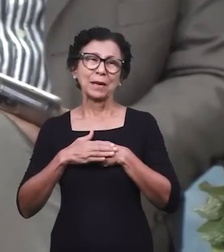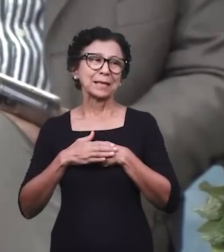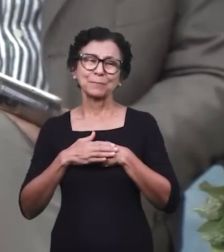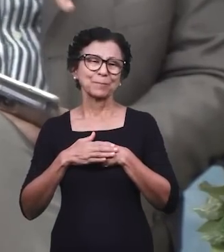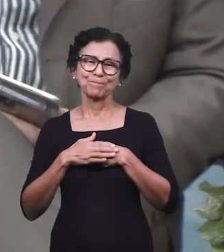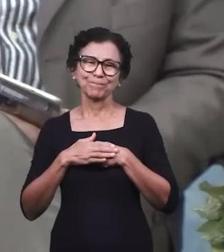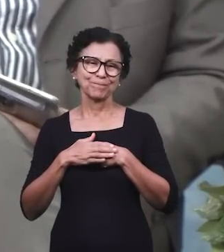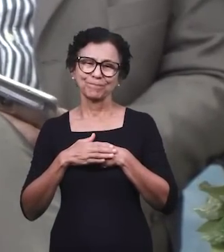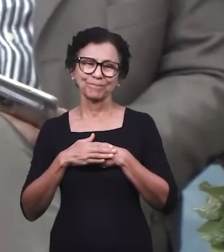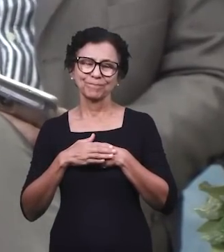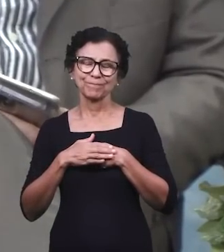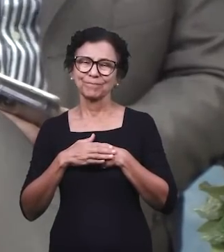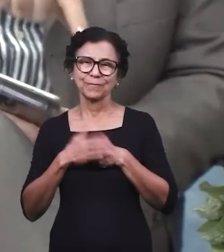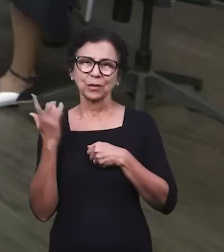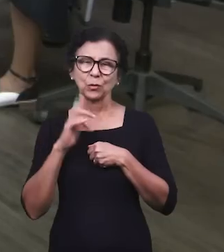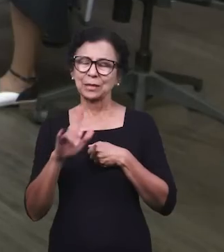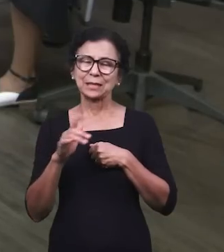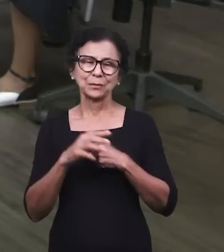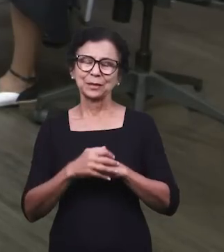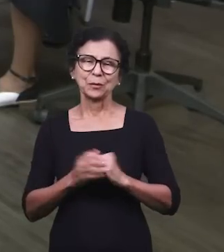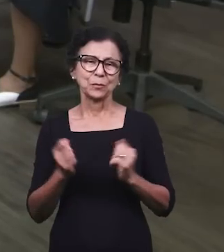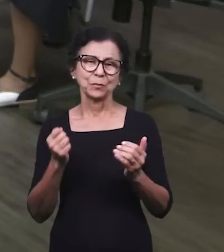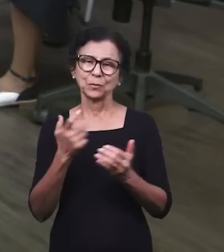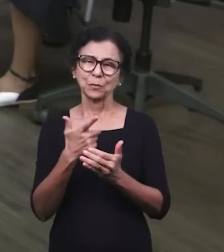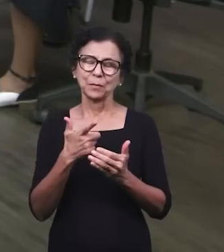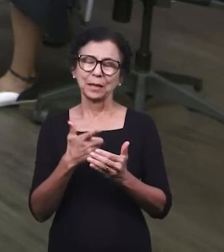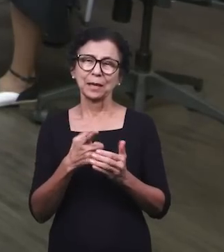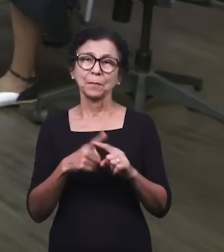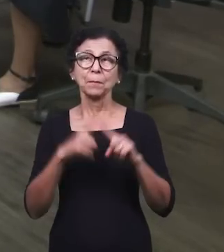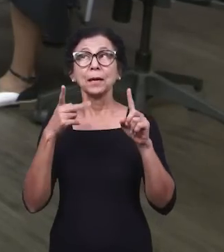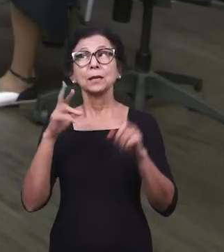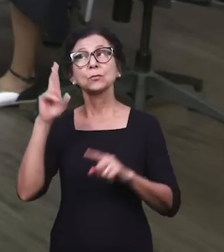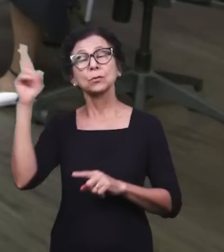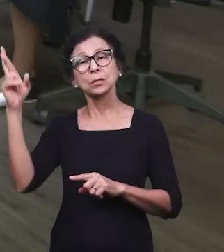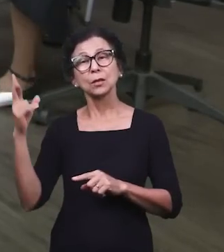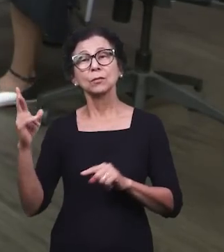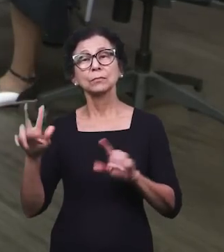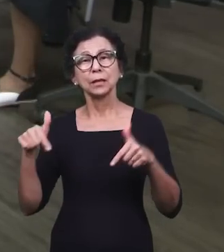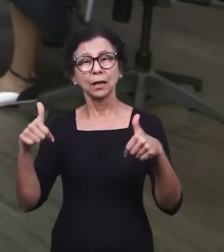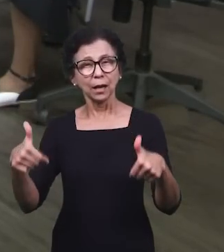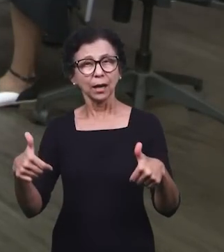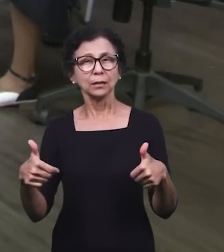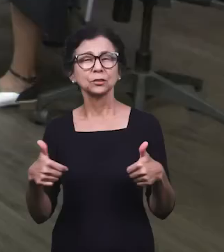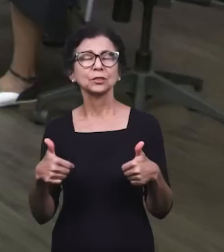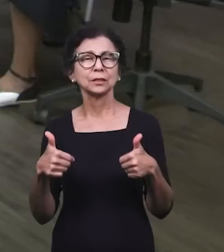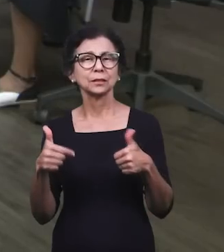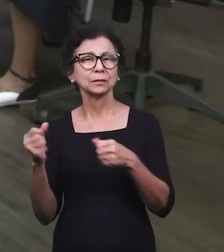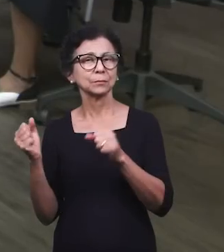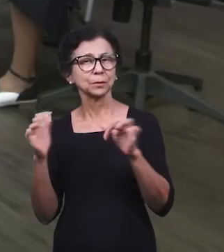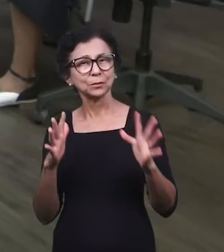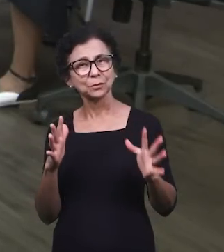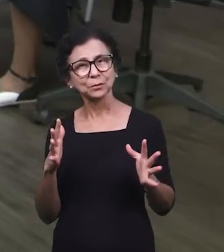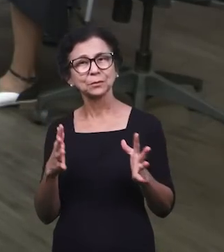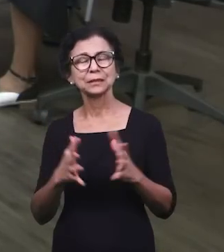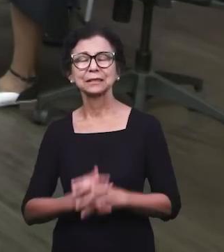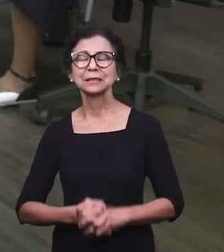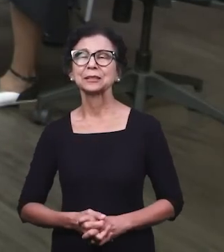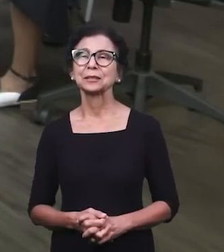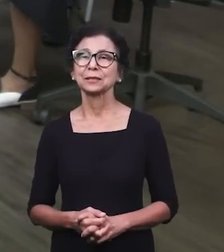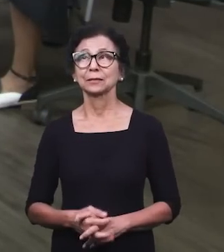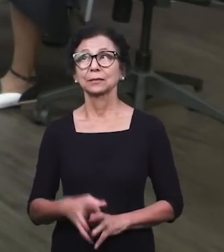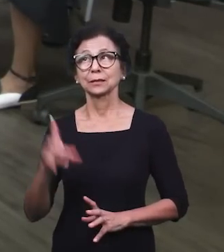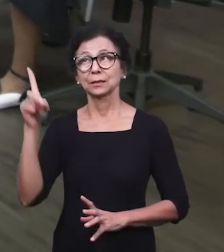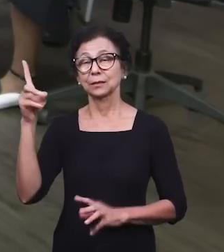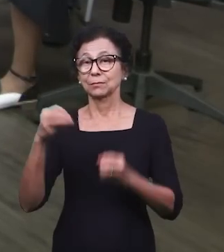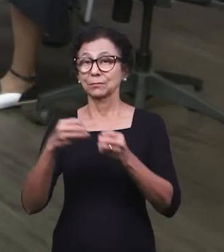para que você acredite aquela bênção ao Senhor, e isso é maravilhoso. É algo que aqueles que conhecemos o